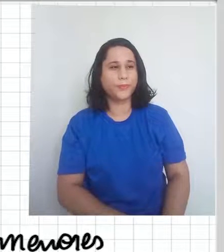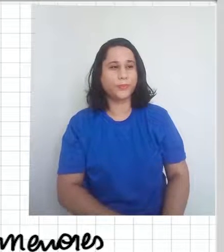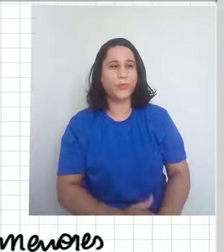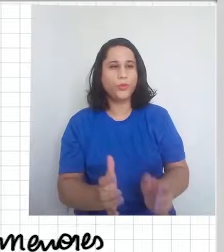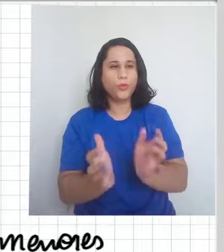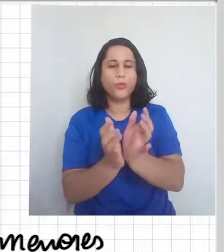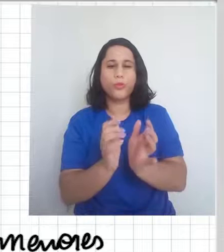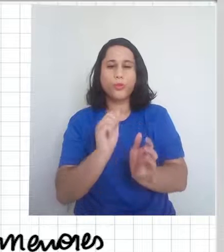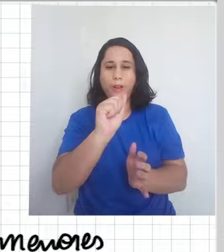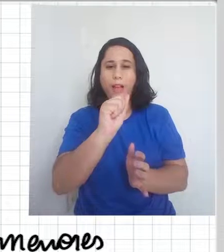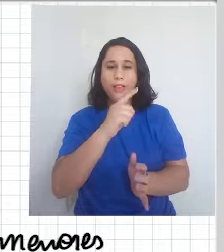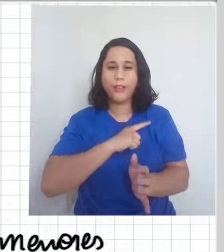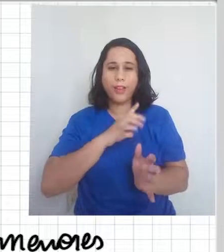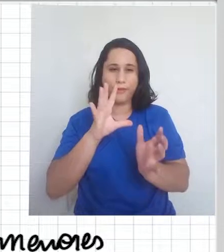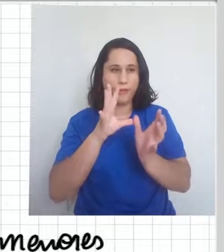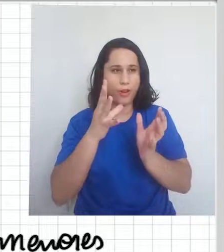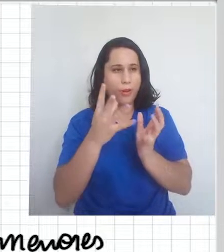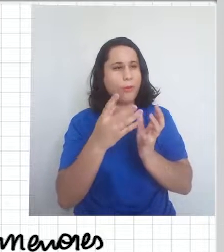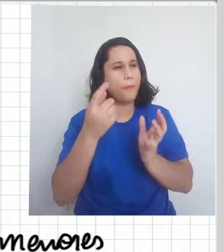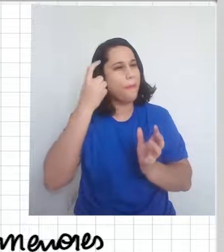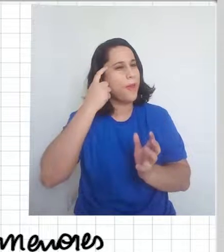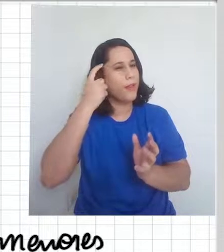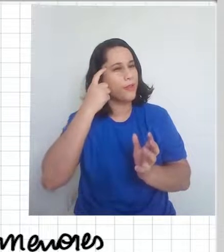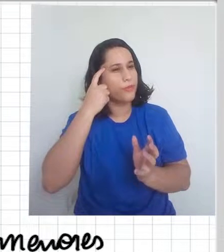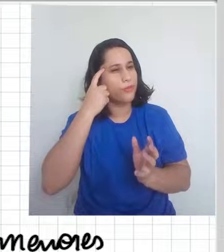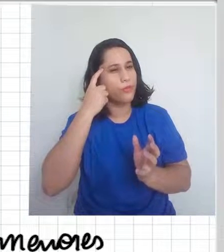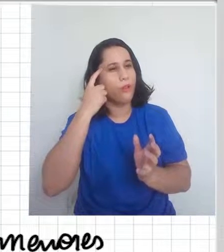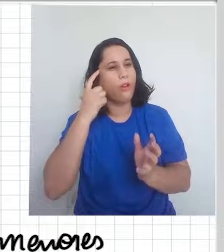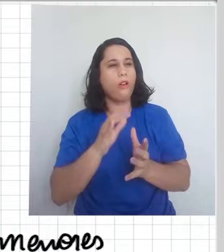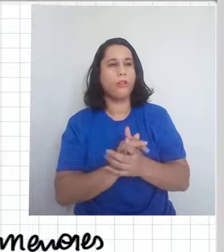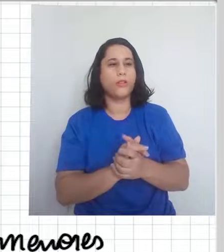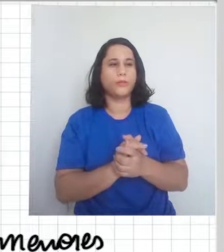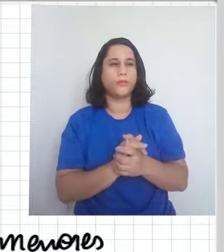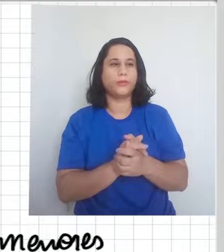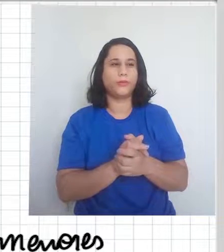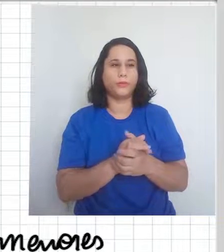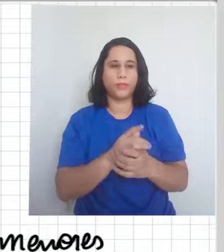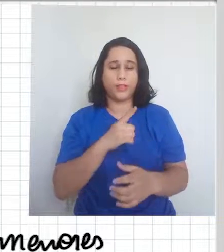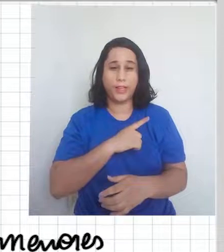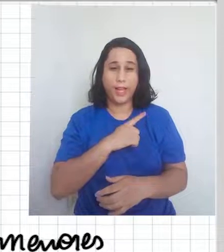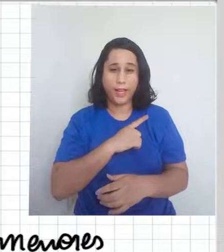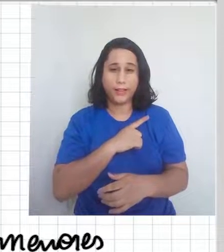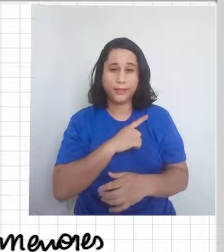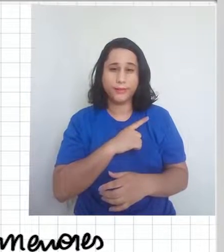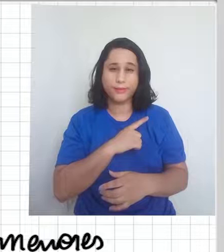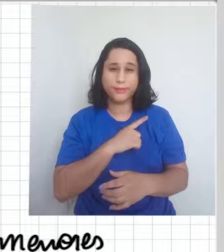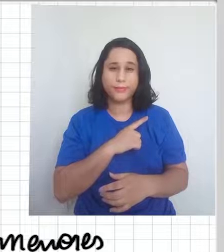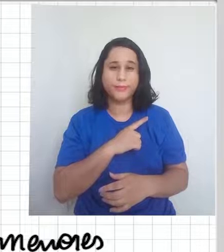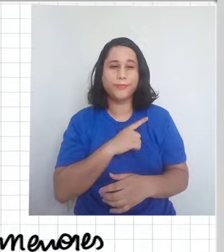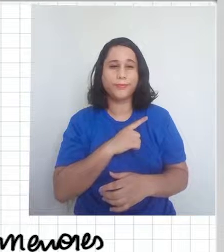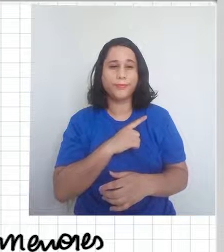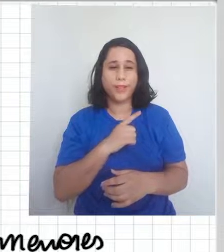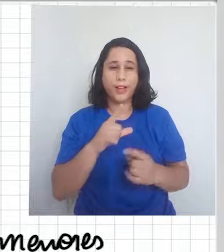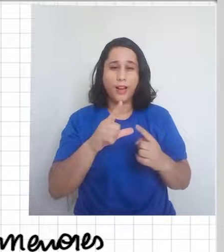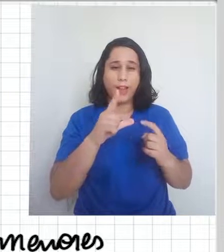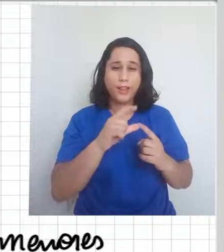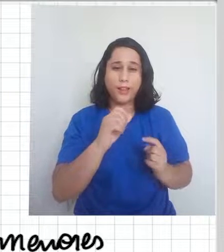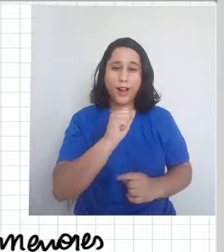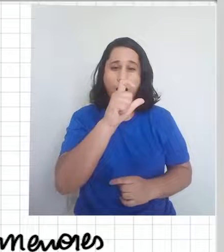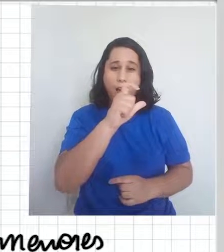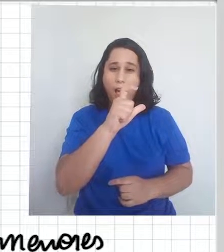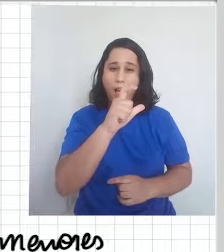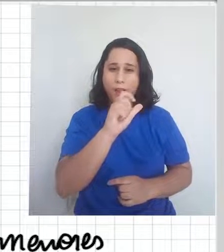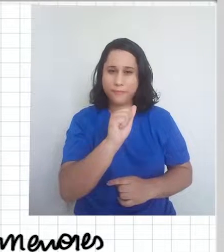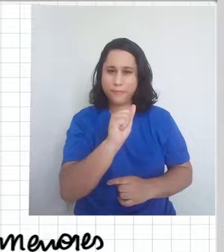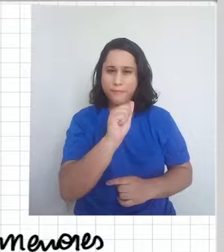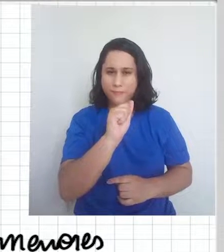das vogais. Quando eu penso no conjunto A das vogais, nós temos o seguinte, eu coloco o A maiúsculo, né? Sempre esse A maiúsculo aí que eu começo